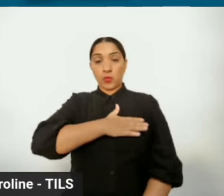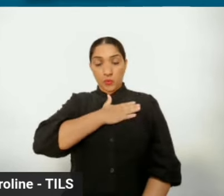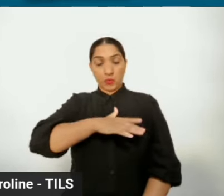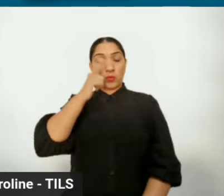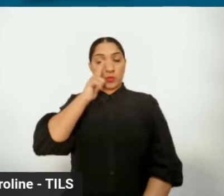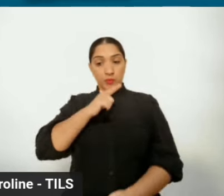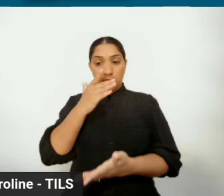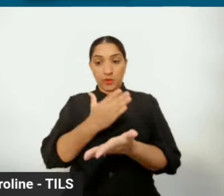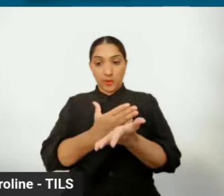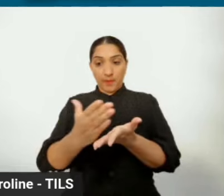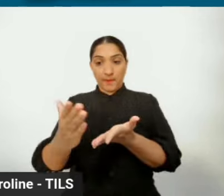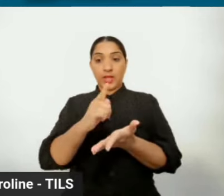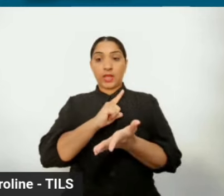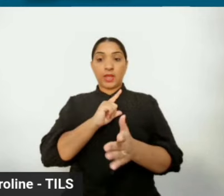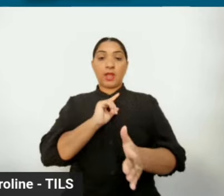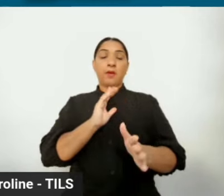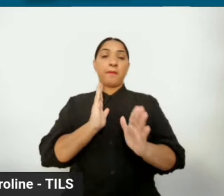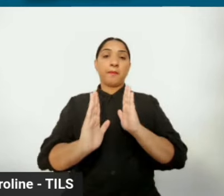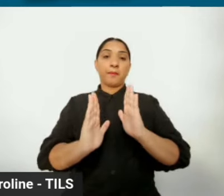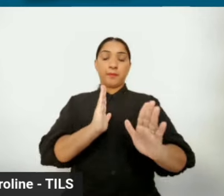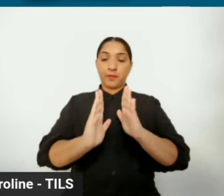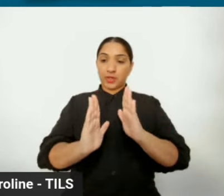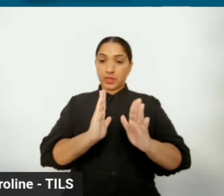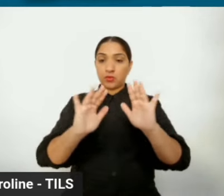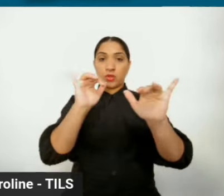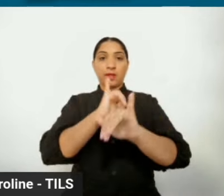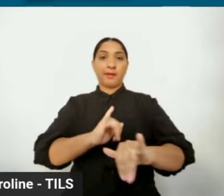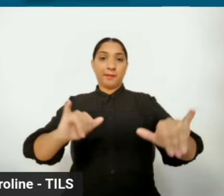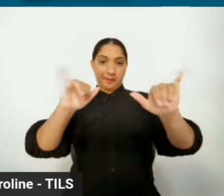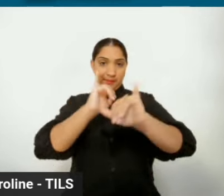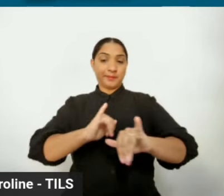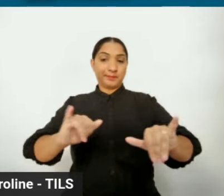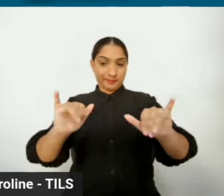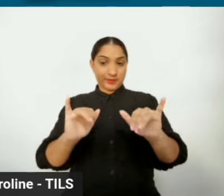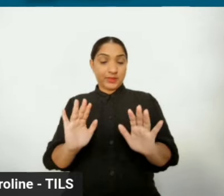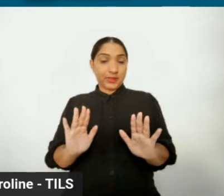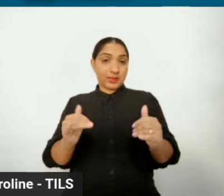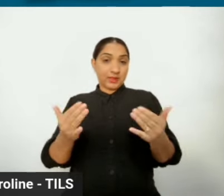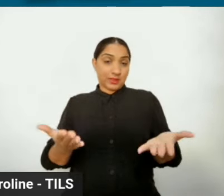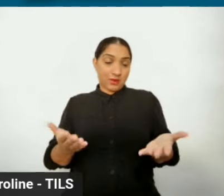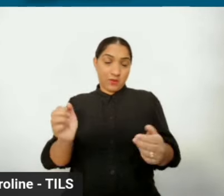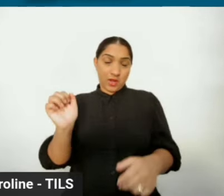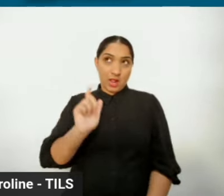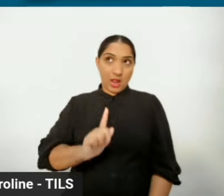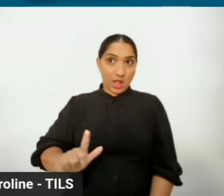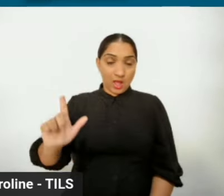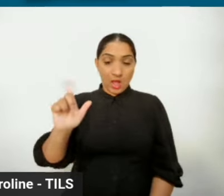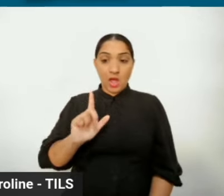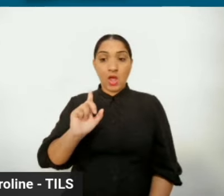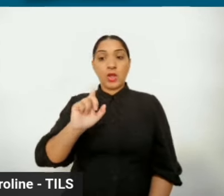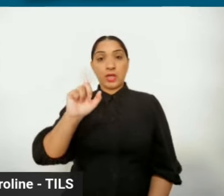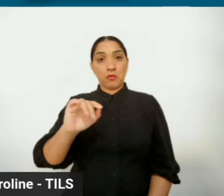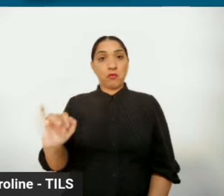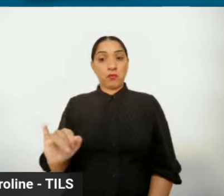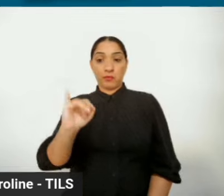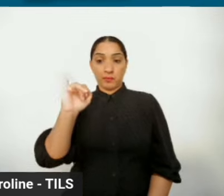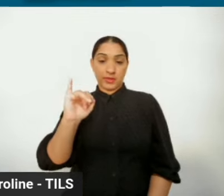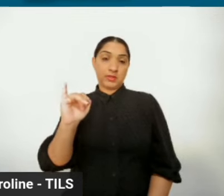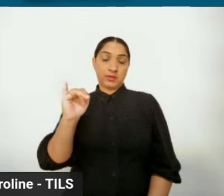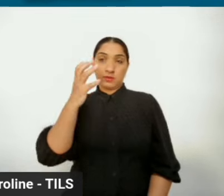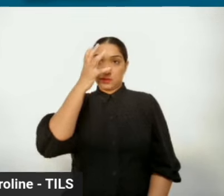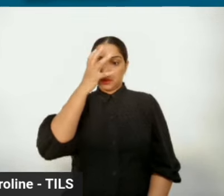da campanha eleitoral propriamente dita. E é claro que são informações importantes para